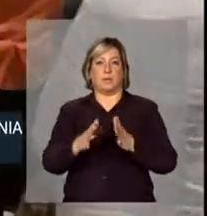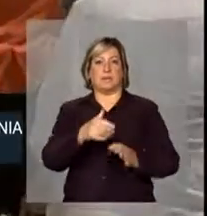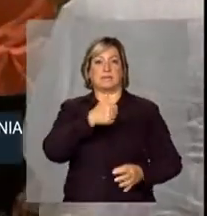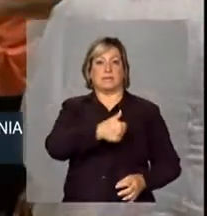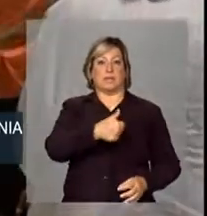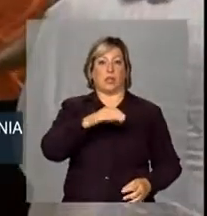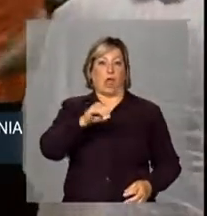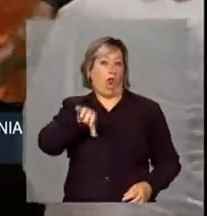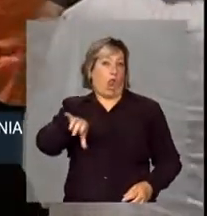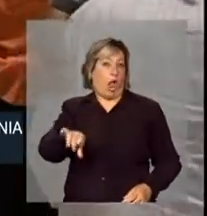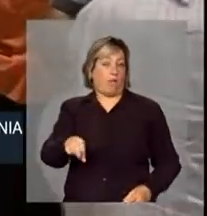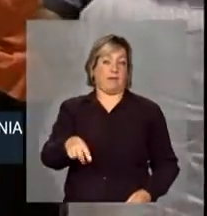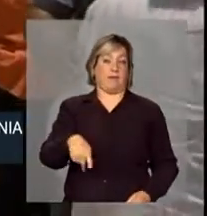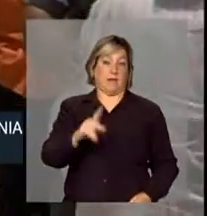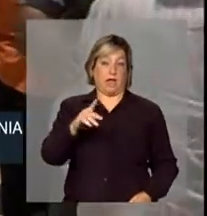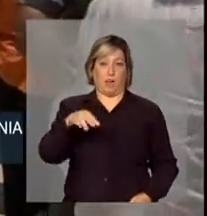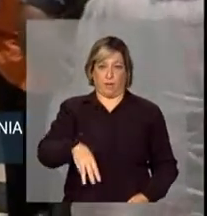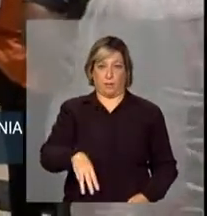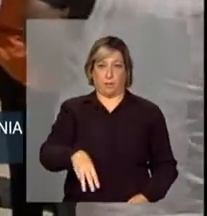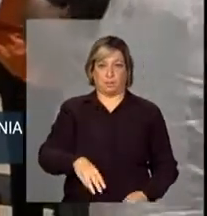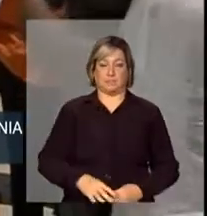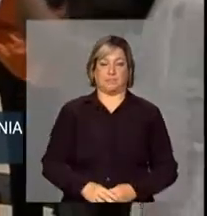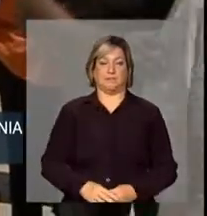109 km